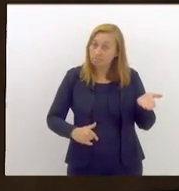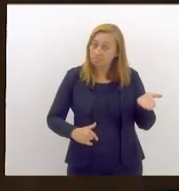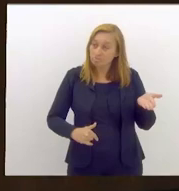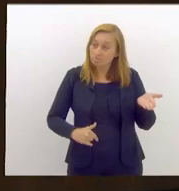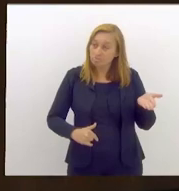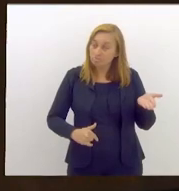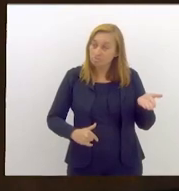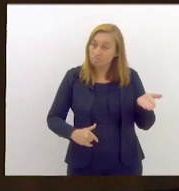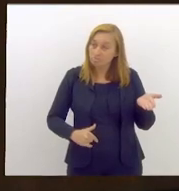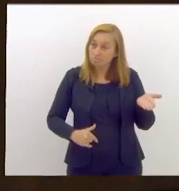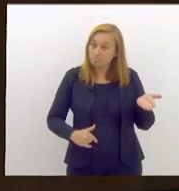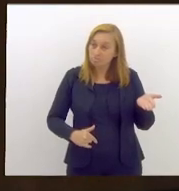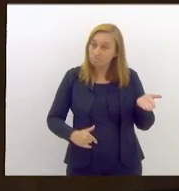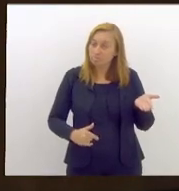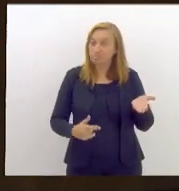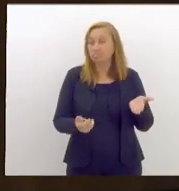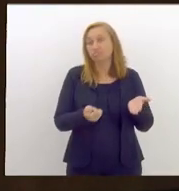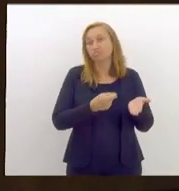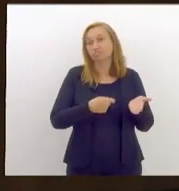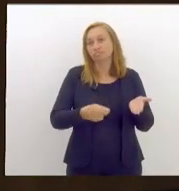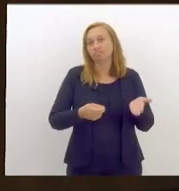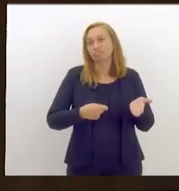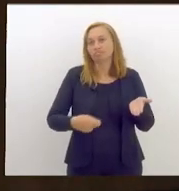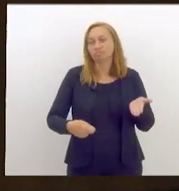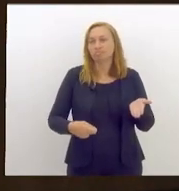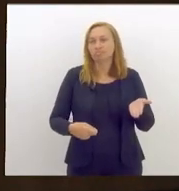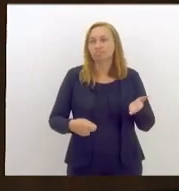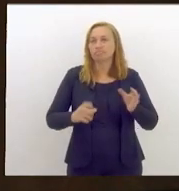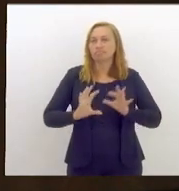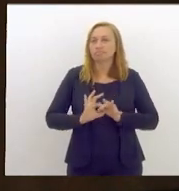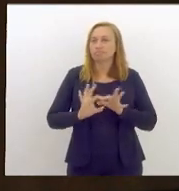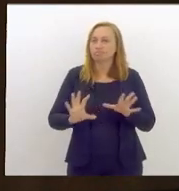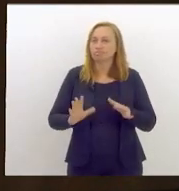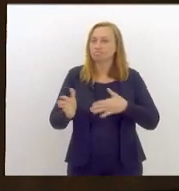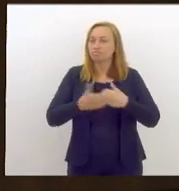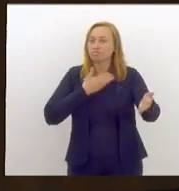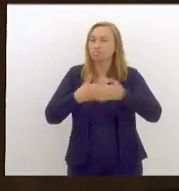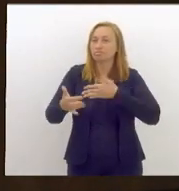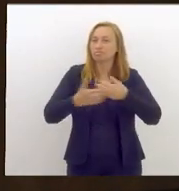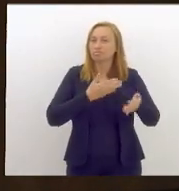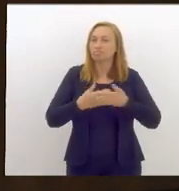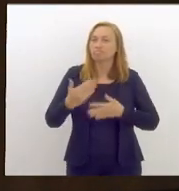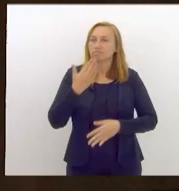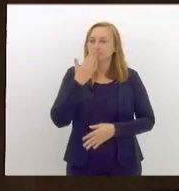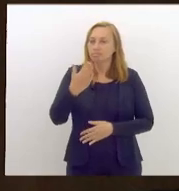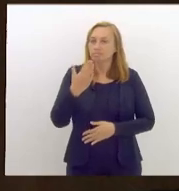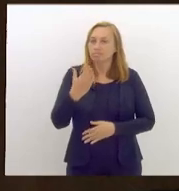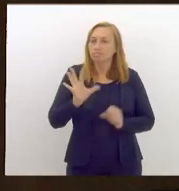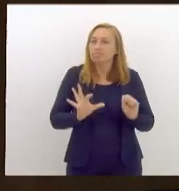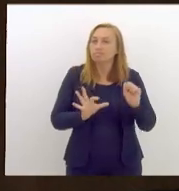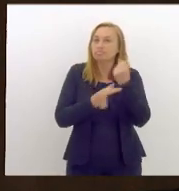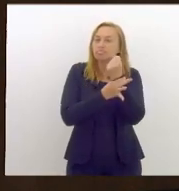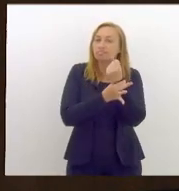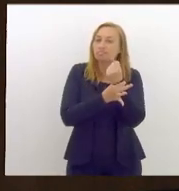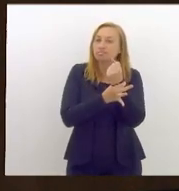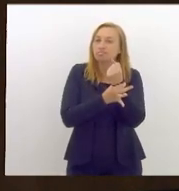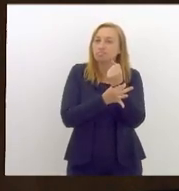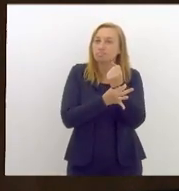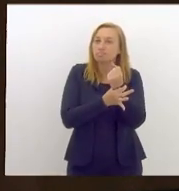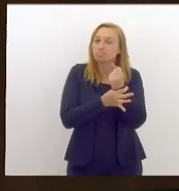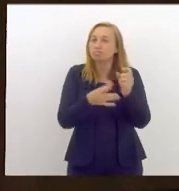irretratável no sentido de que abrem mão de qualquer tipo de seguro de